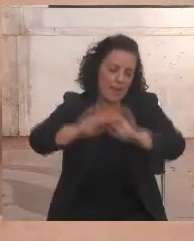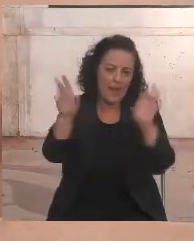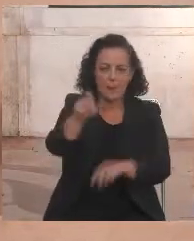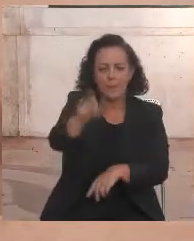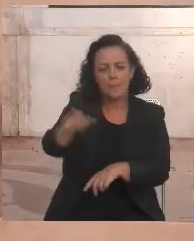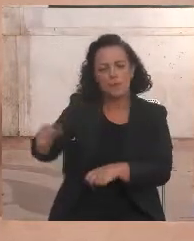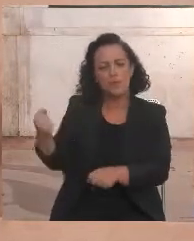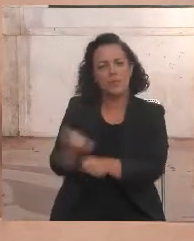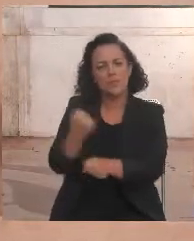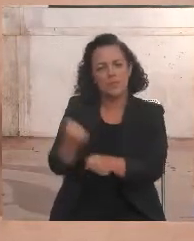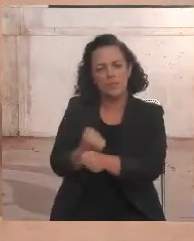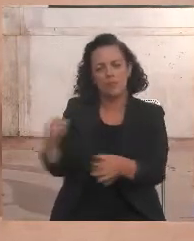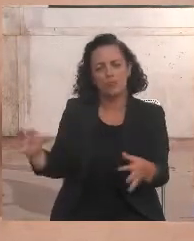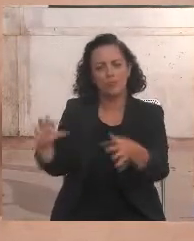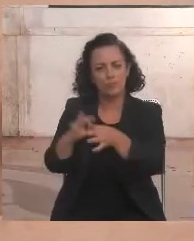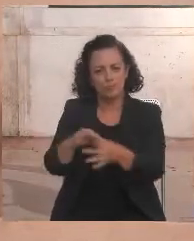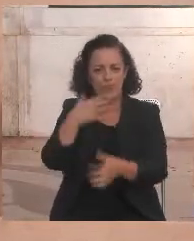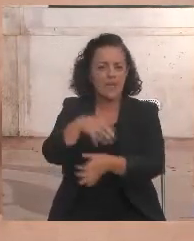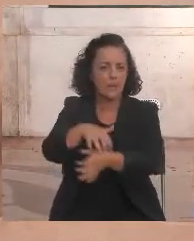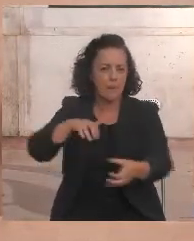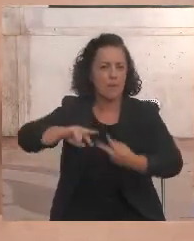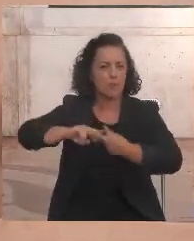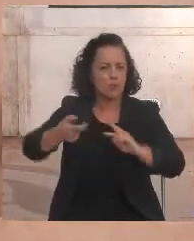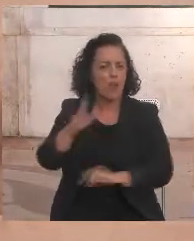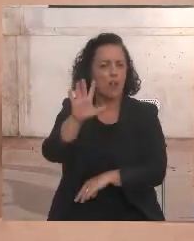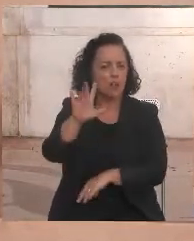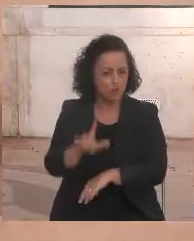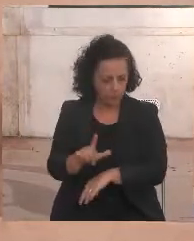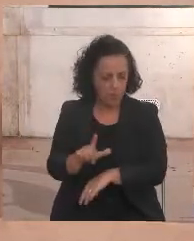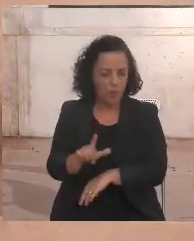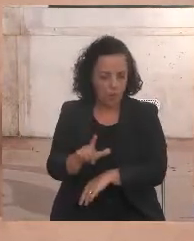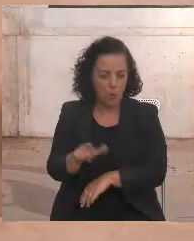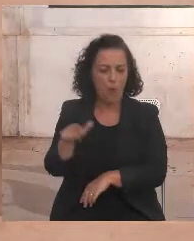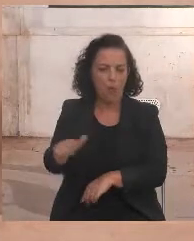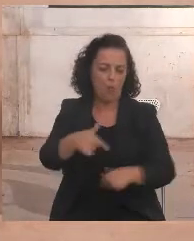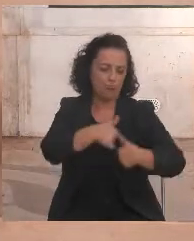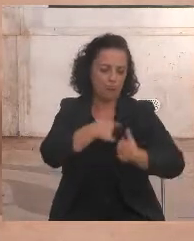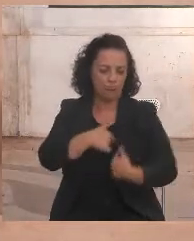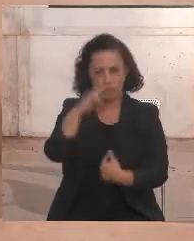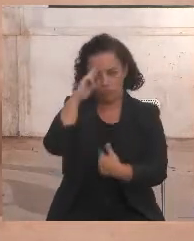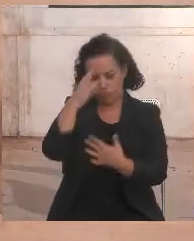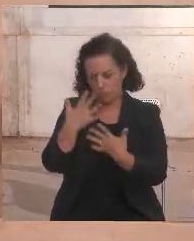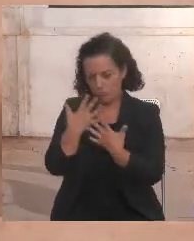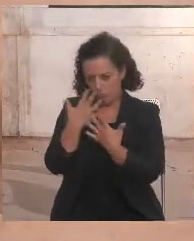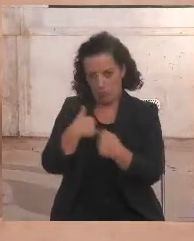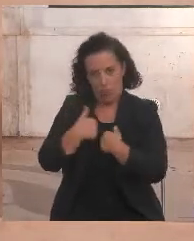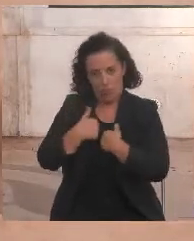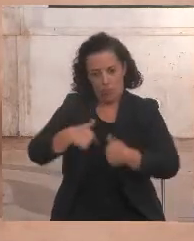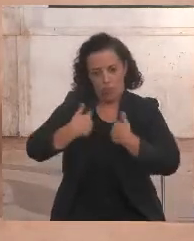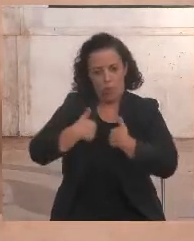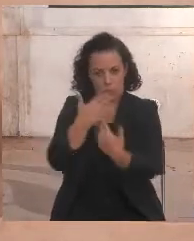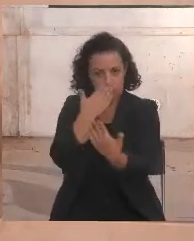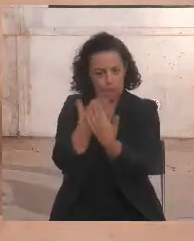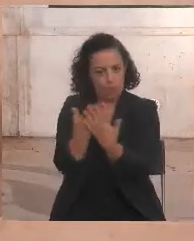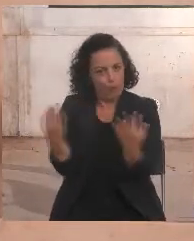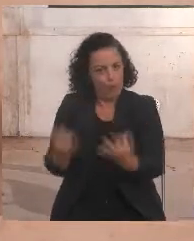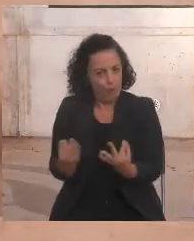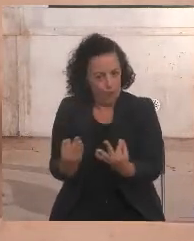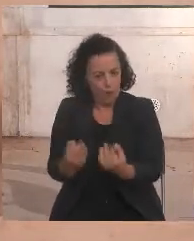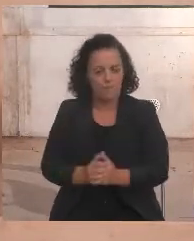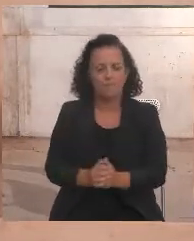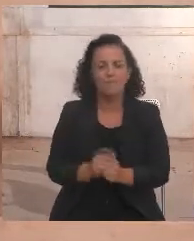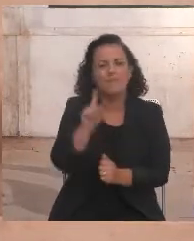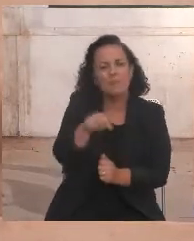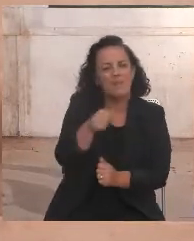prestam serviço na Assembleia Municipal de Lisboa, cuja dedicação posso testemunhar. Permitam que